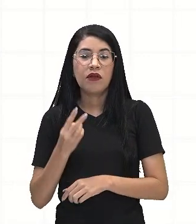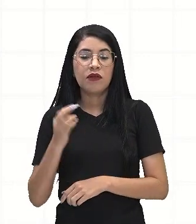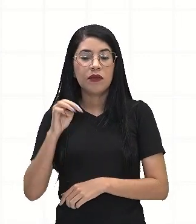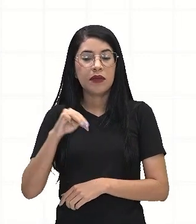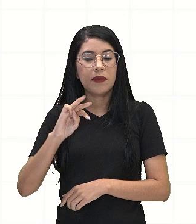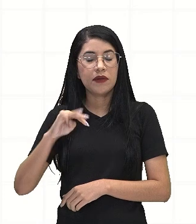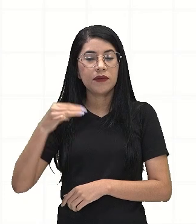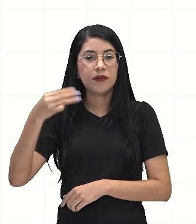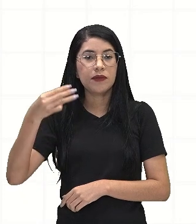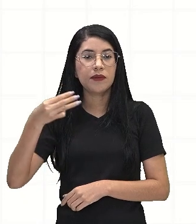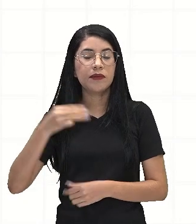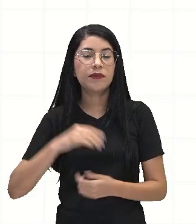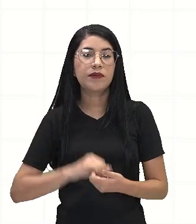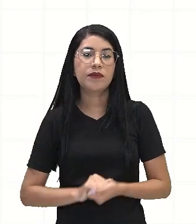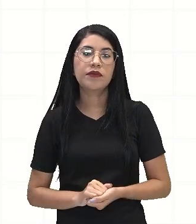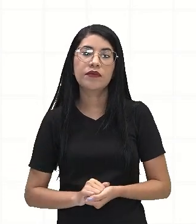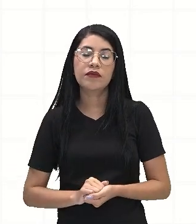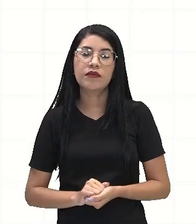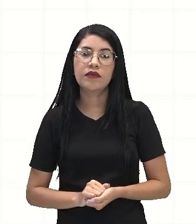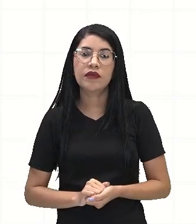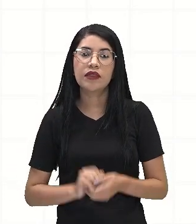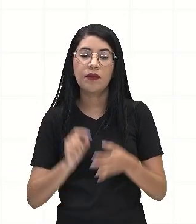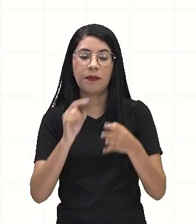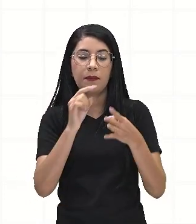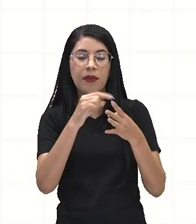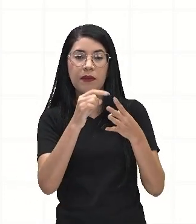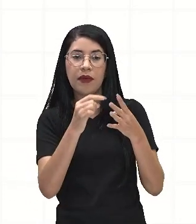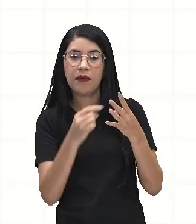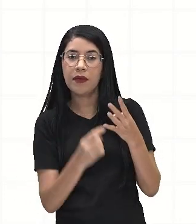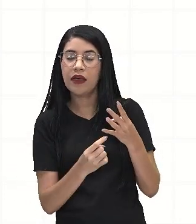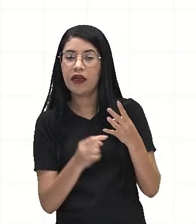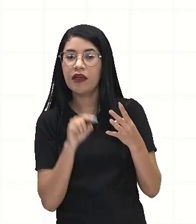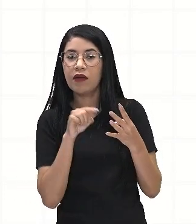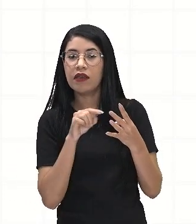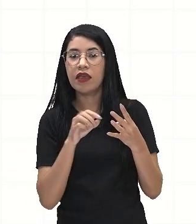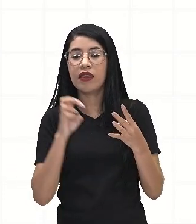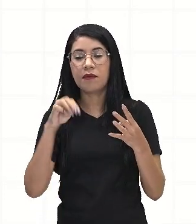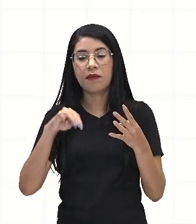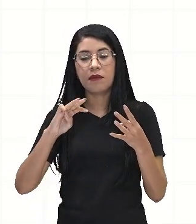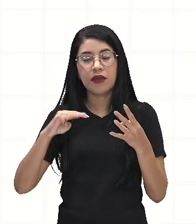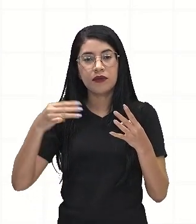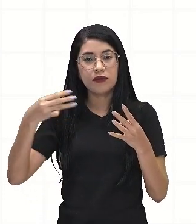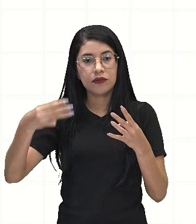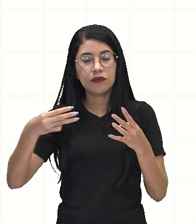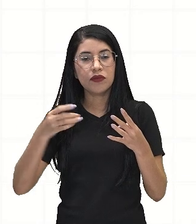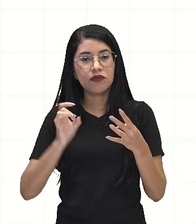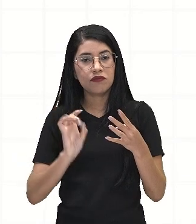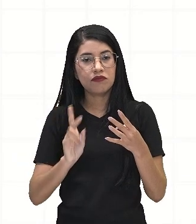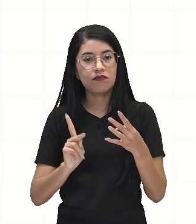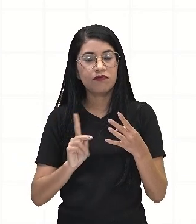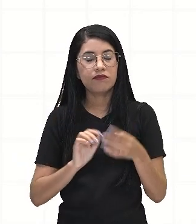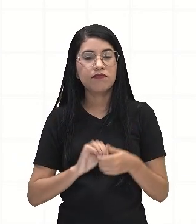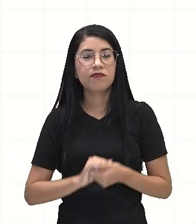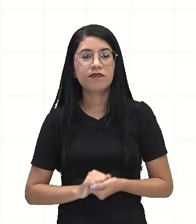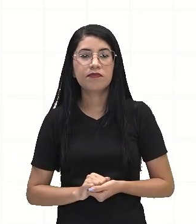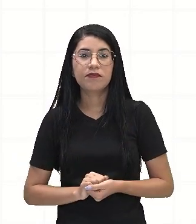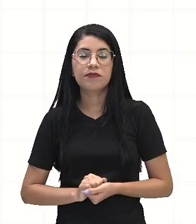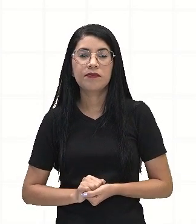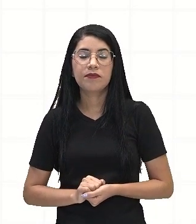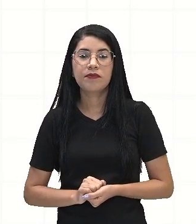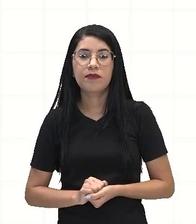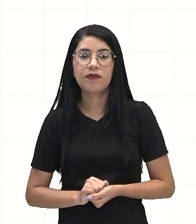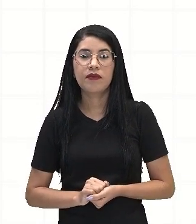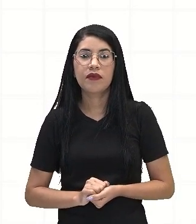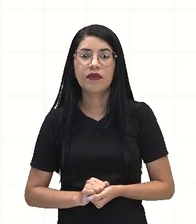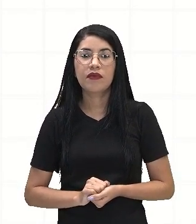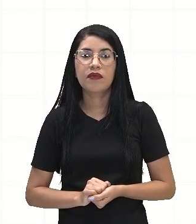metros cúbicos, né? Quer dizer que todas essas opções aqui, elas estão em metros cúbicos, certo?